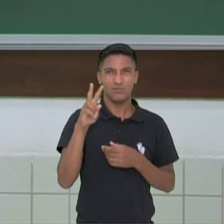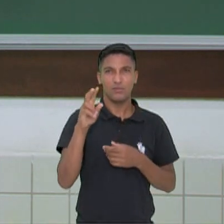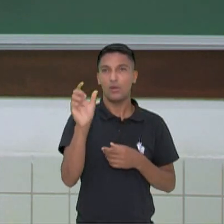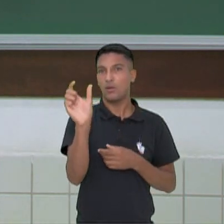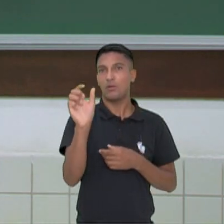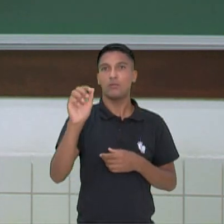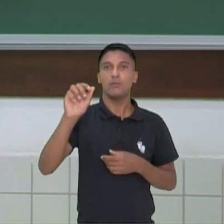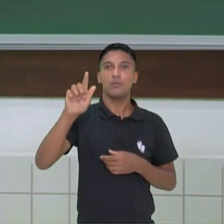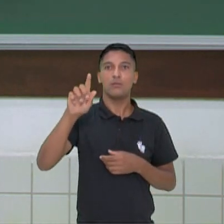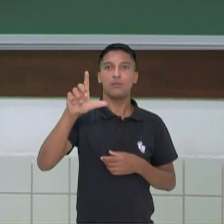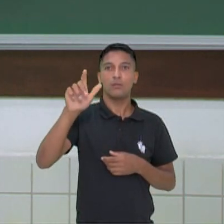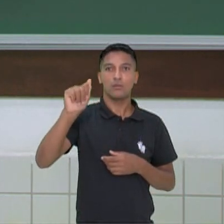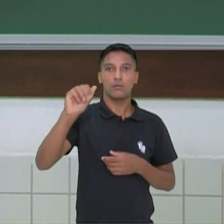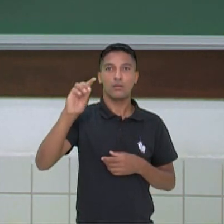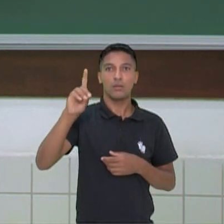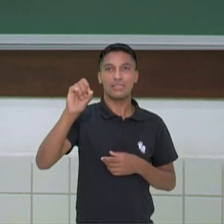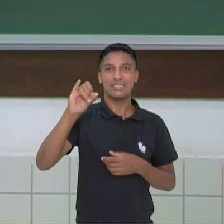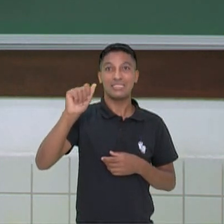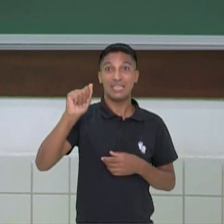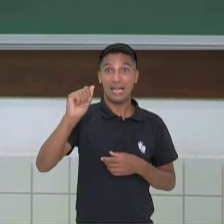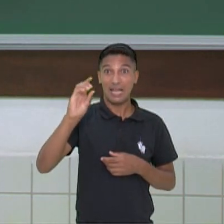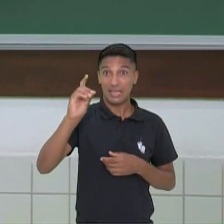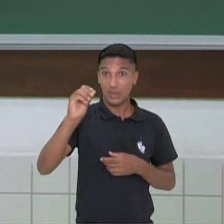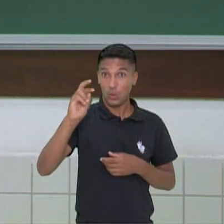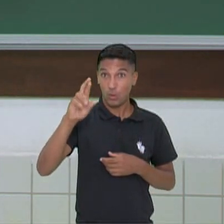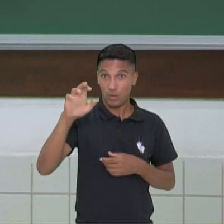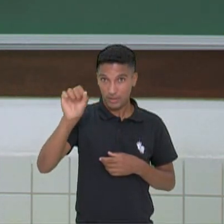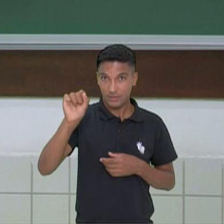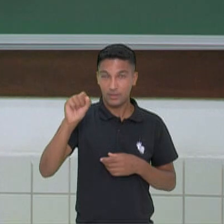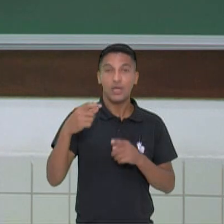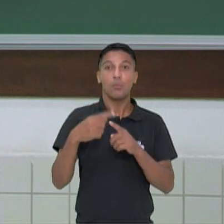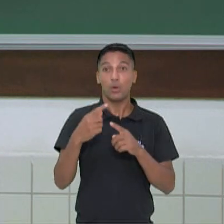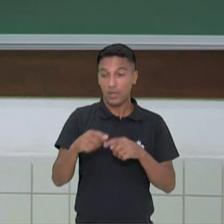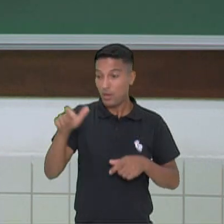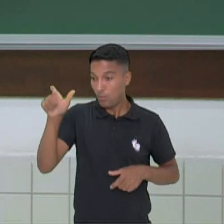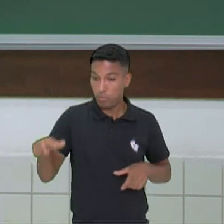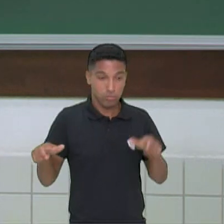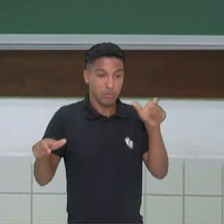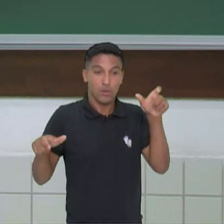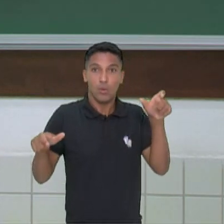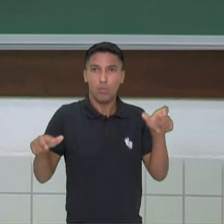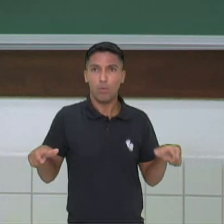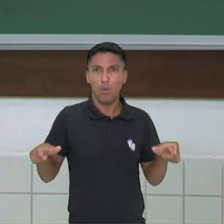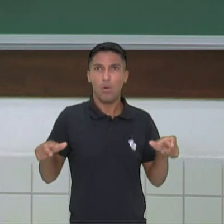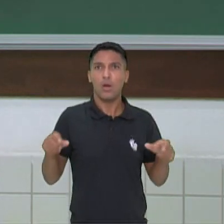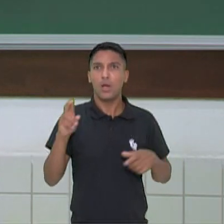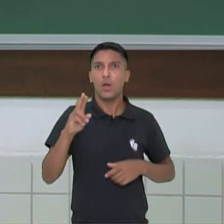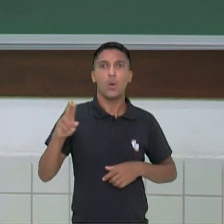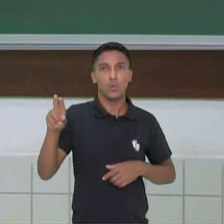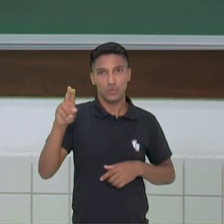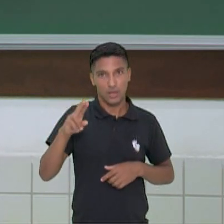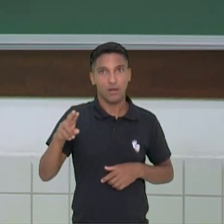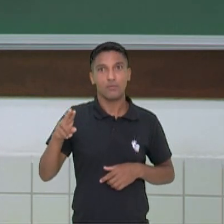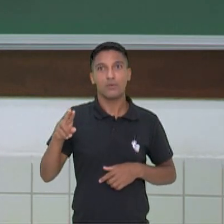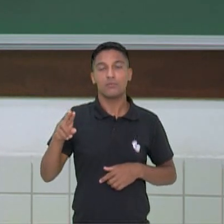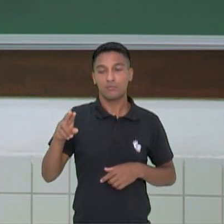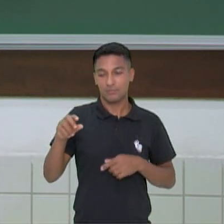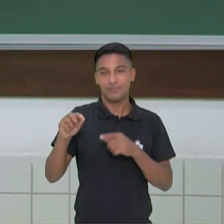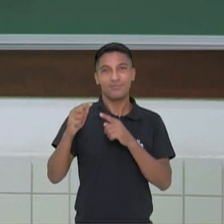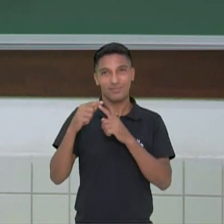gladiadores porque eles lutavam utilizando o gladio essa espada e